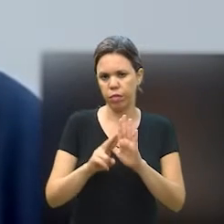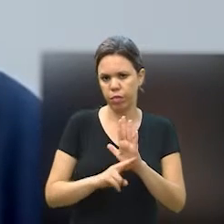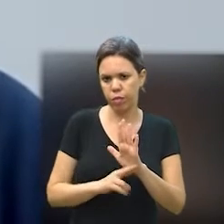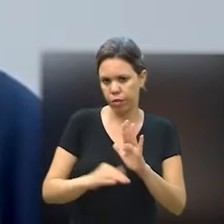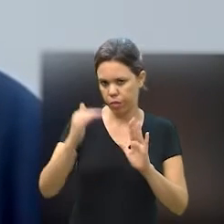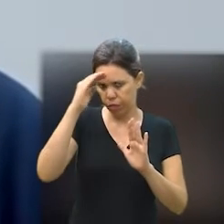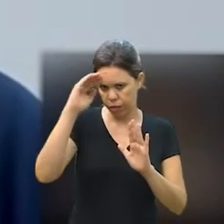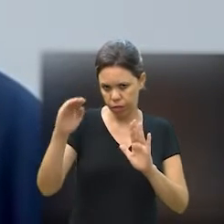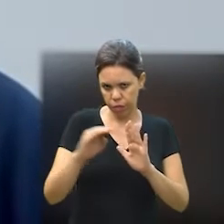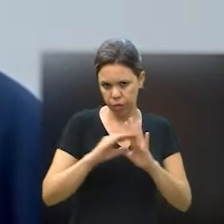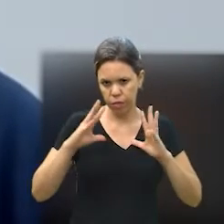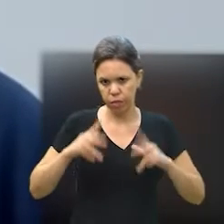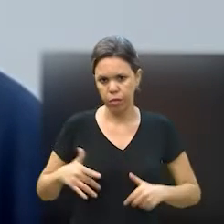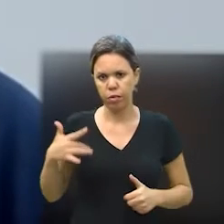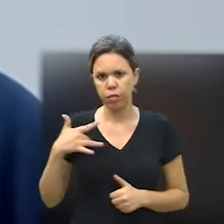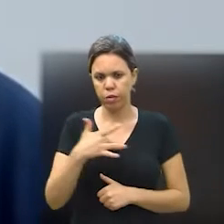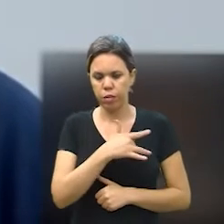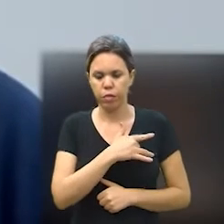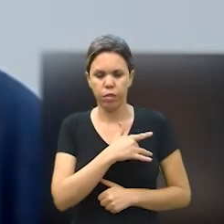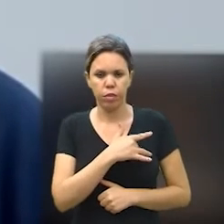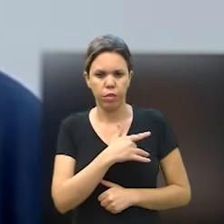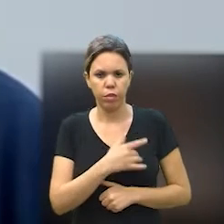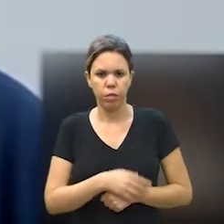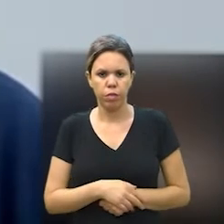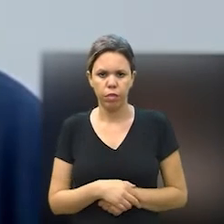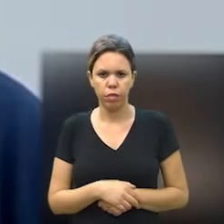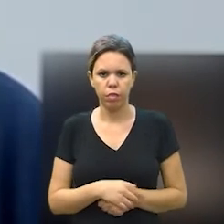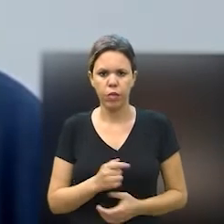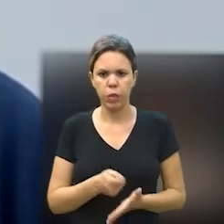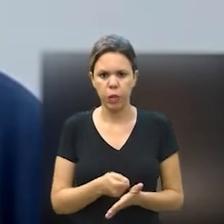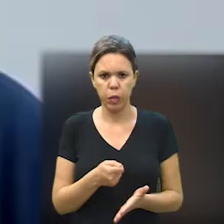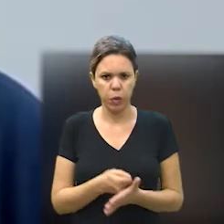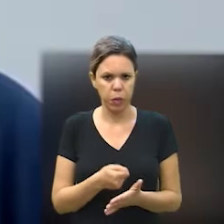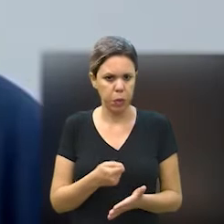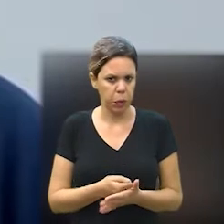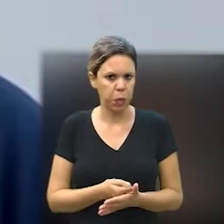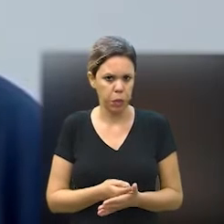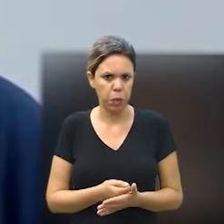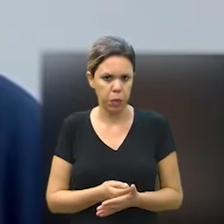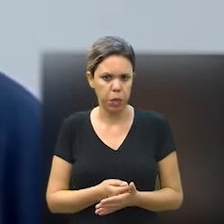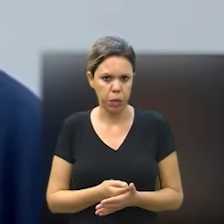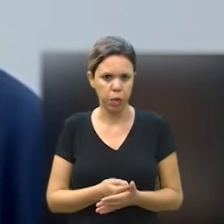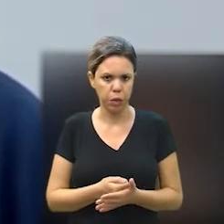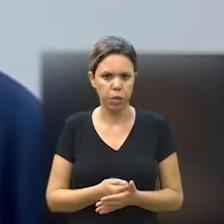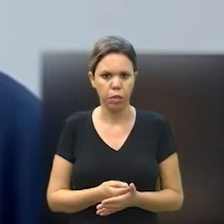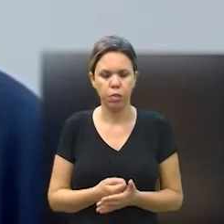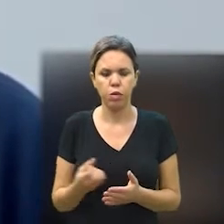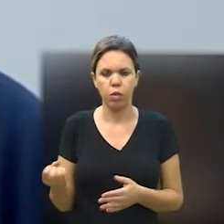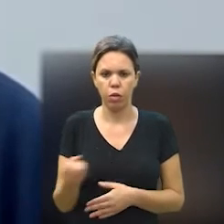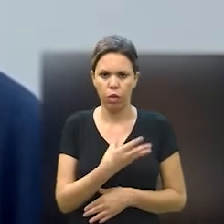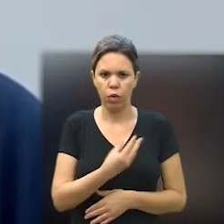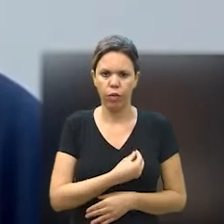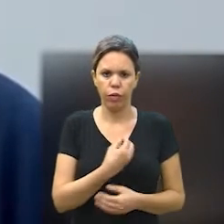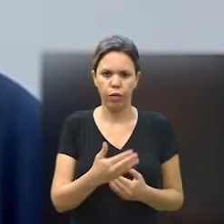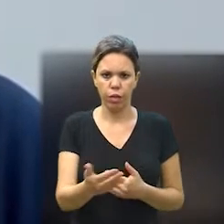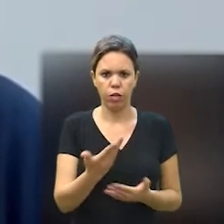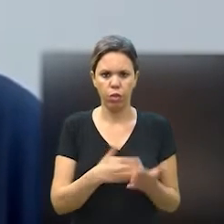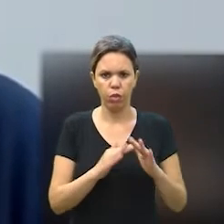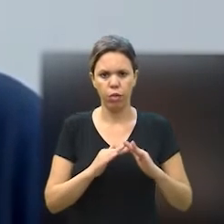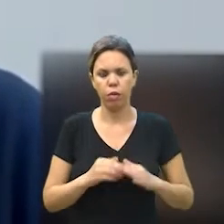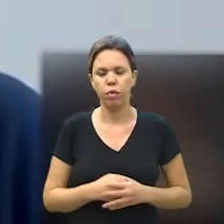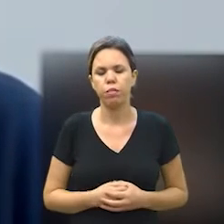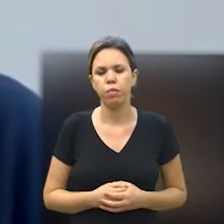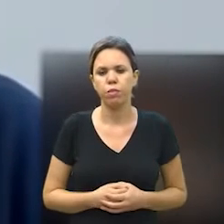protocolos sanitários que estão determinados para essa nova realidade das